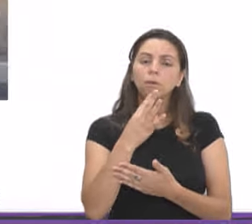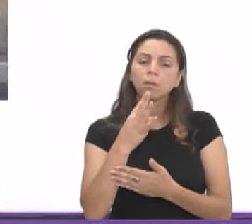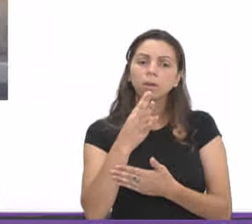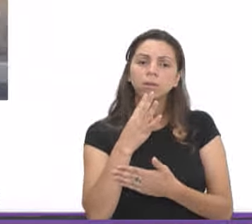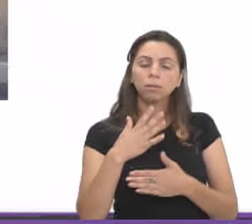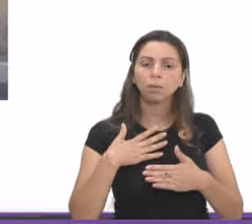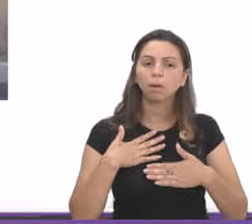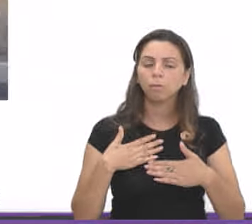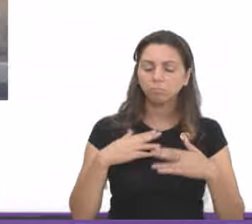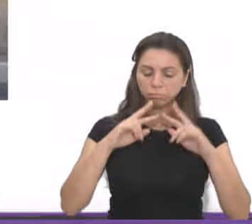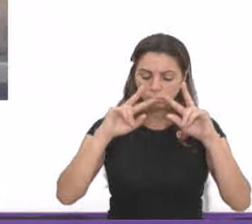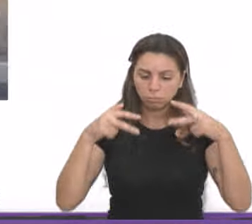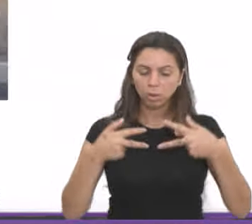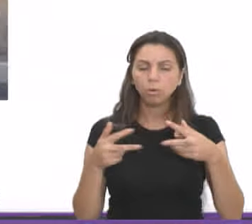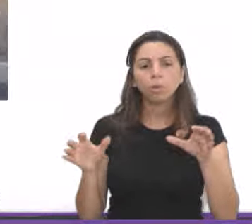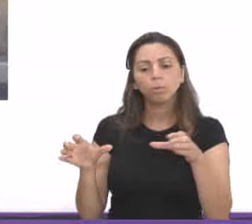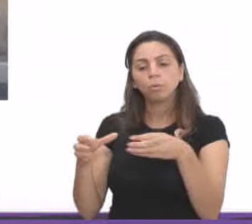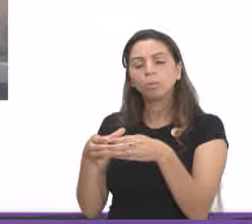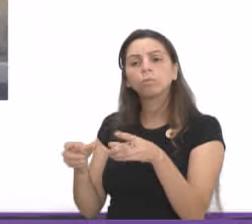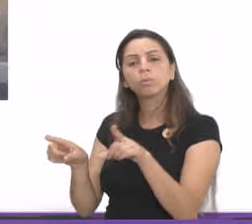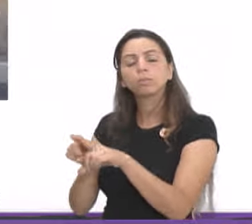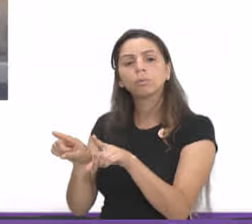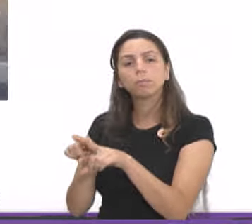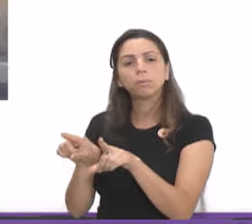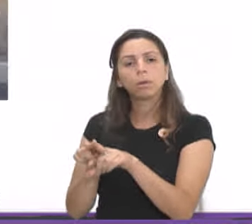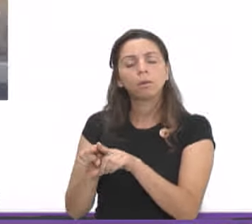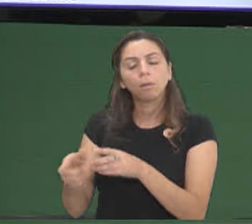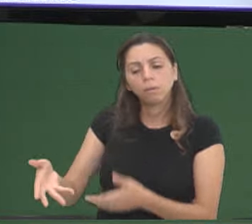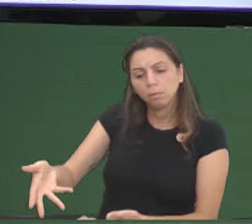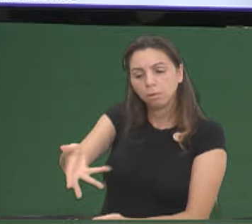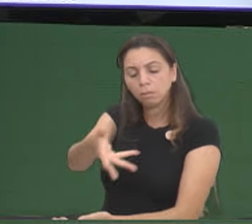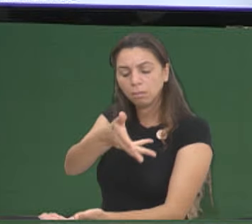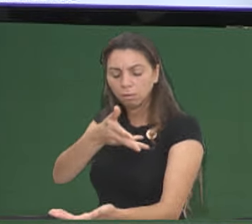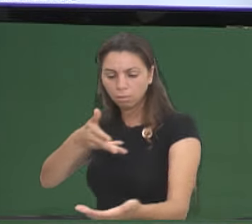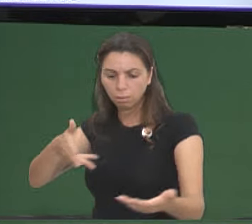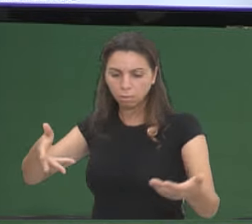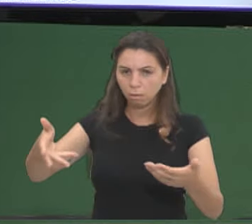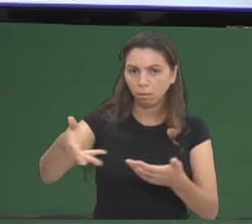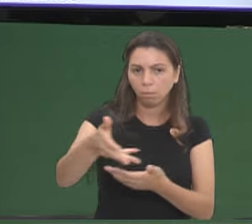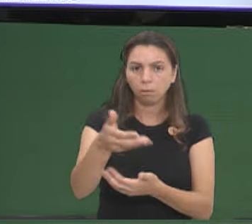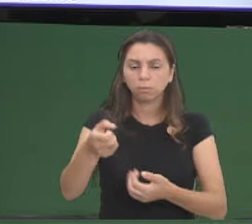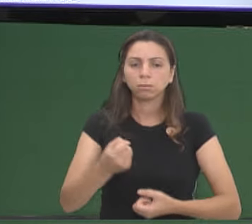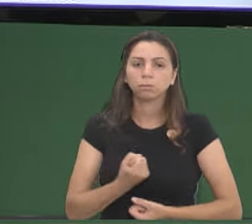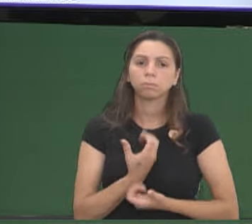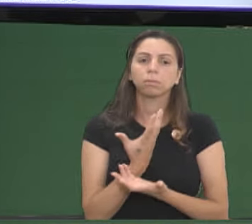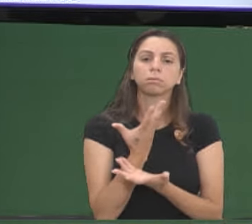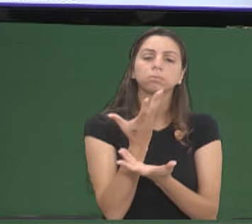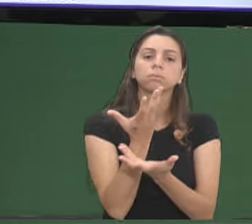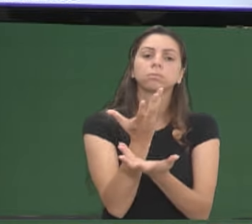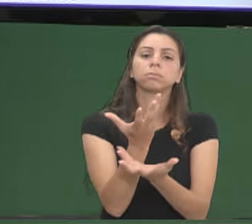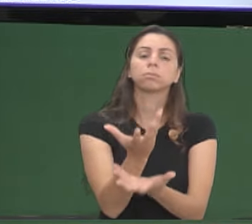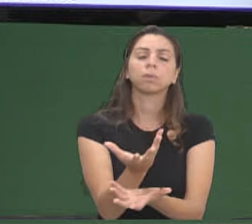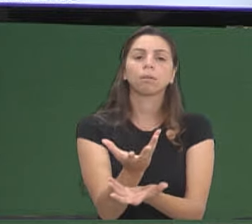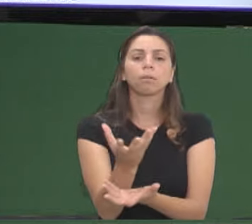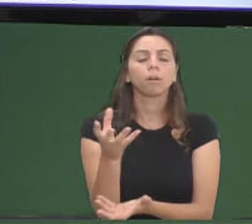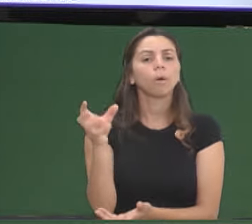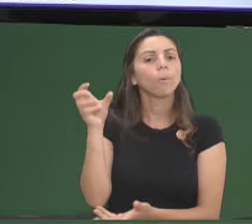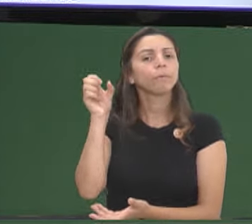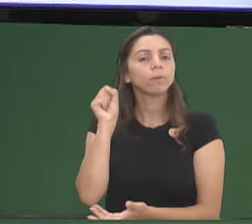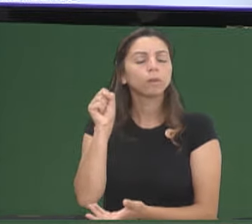Então, o que faz? Faz com que a gente consiga se expressar expressar os seus sentimentos, ser ouvido, isso